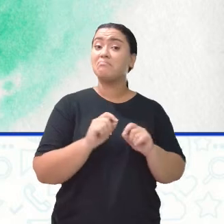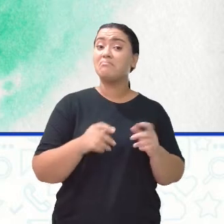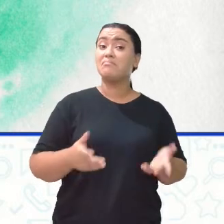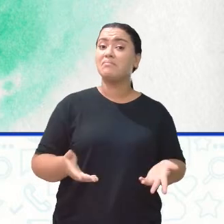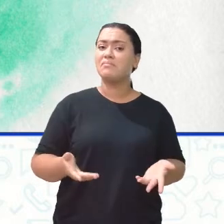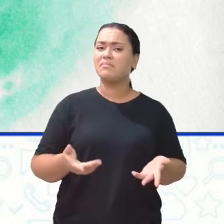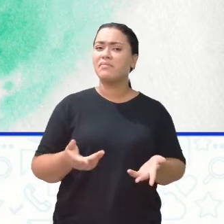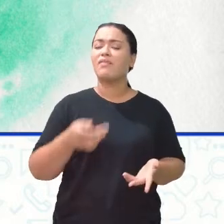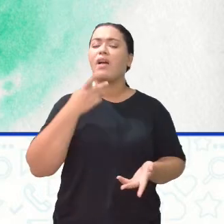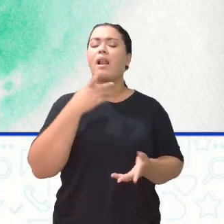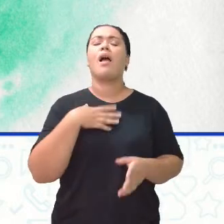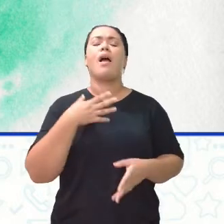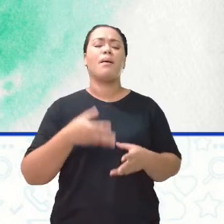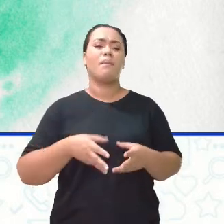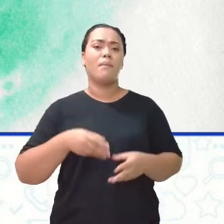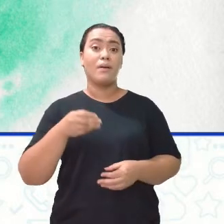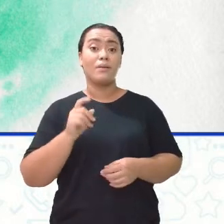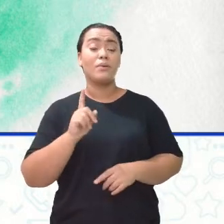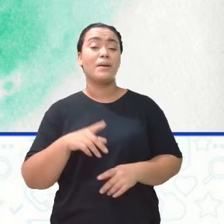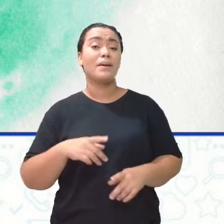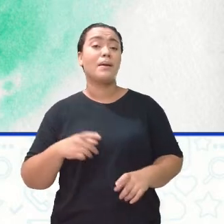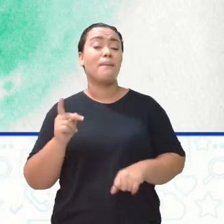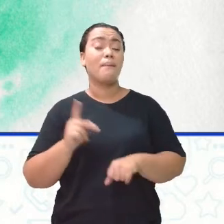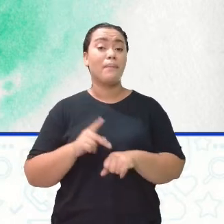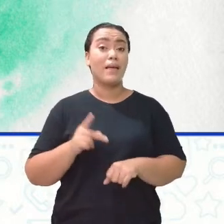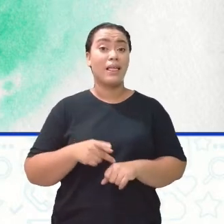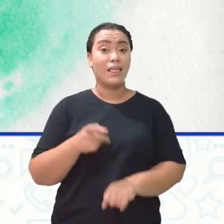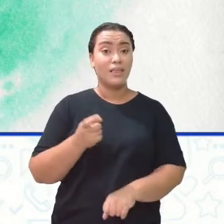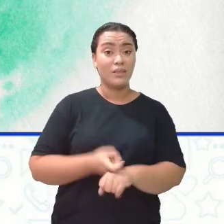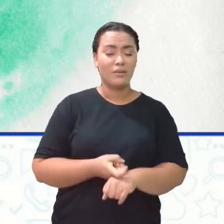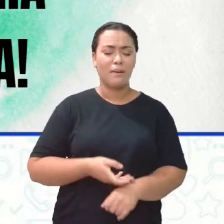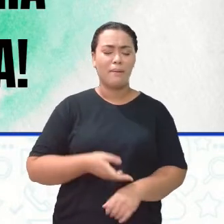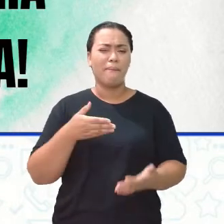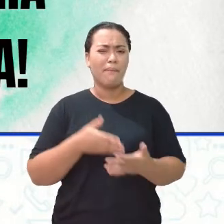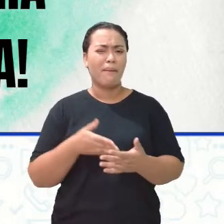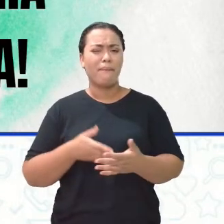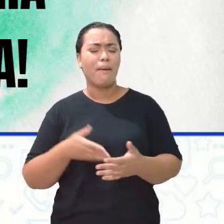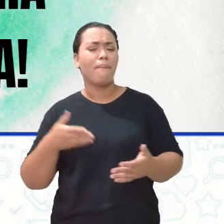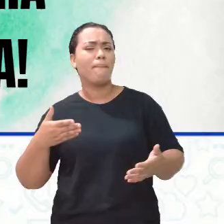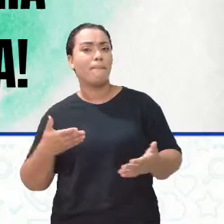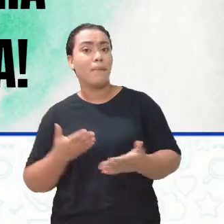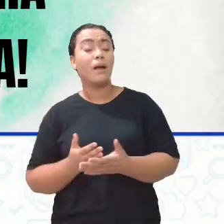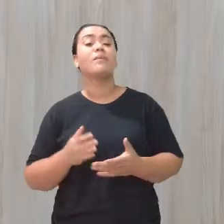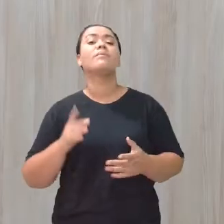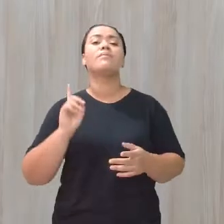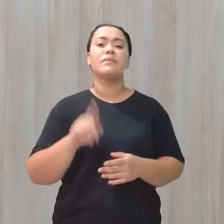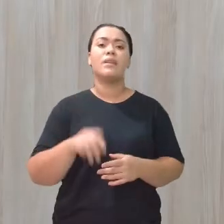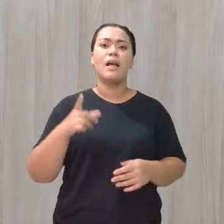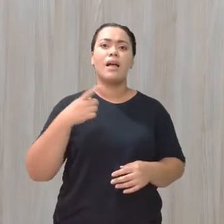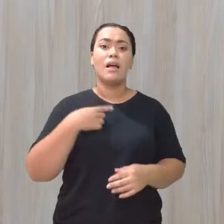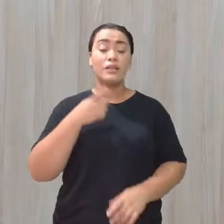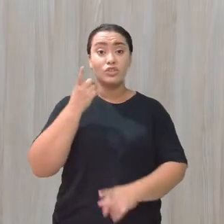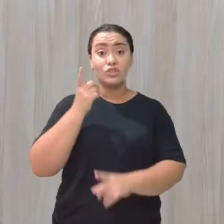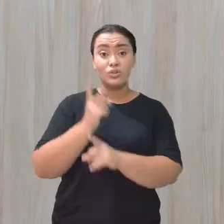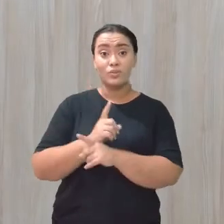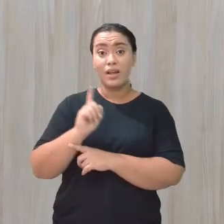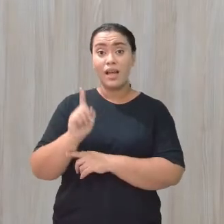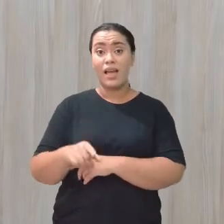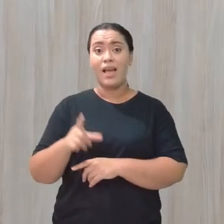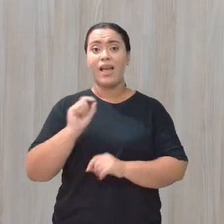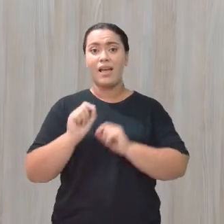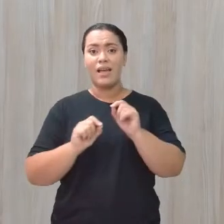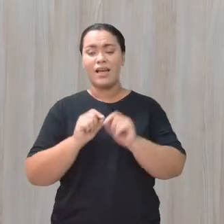aí, professor? Mole. Em pedra. Dura. Tanto bate até que fura. A gente descobriu esse ditado na aula passada através